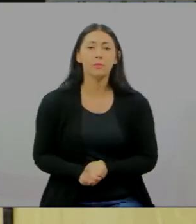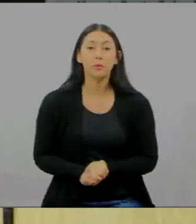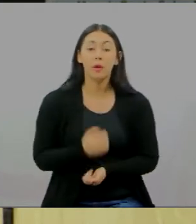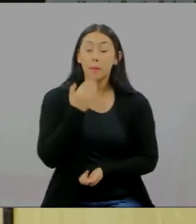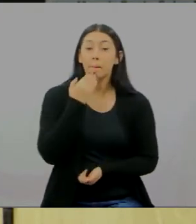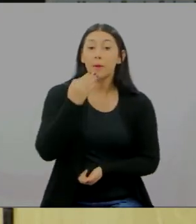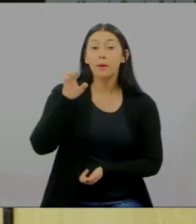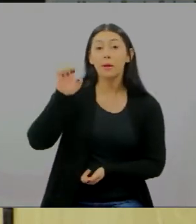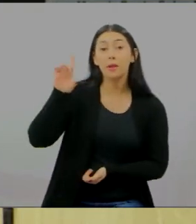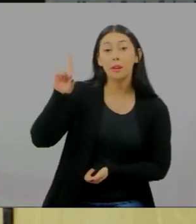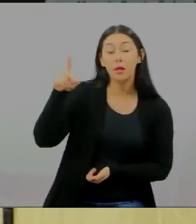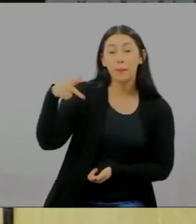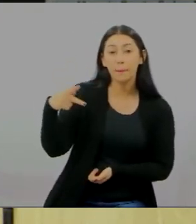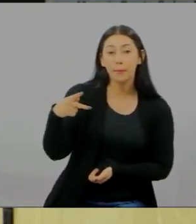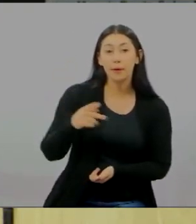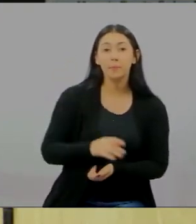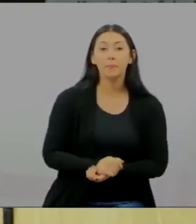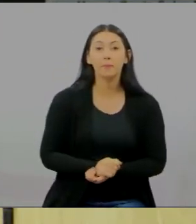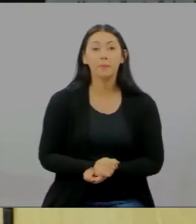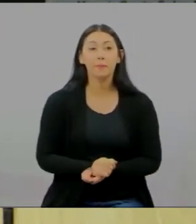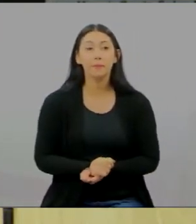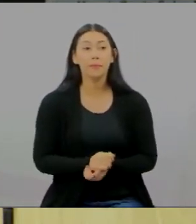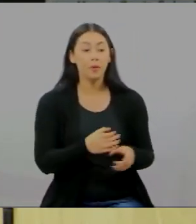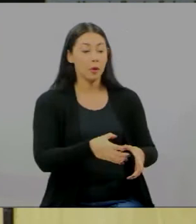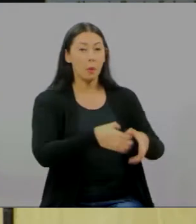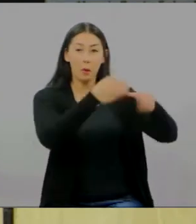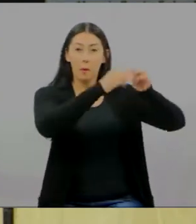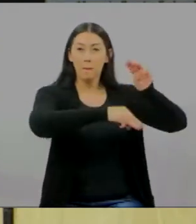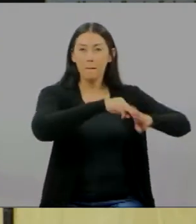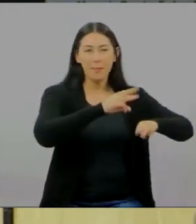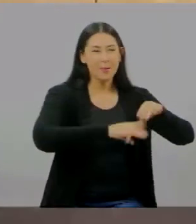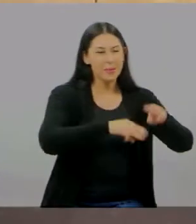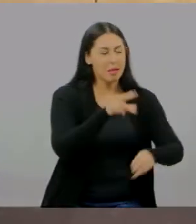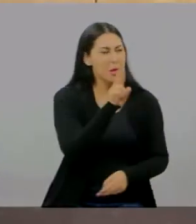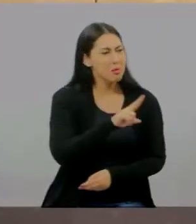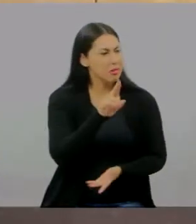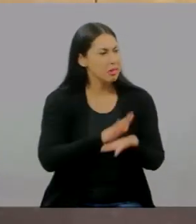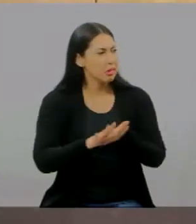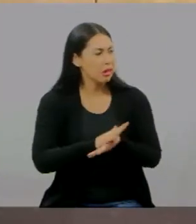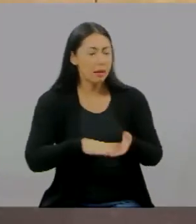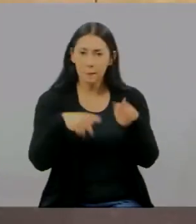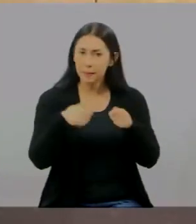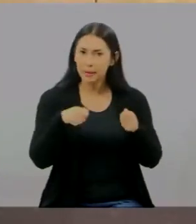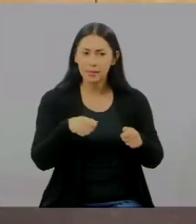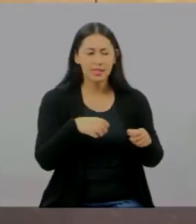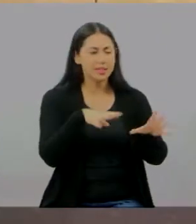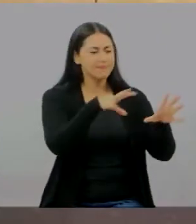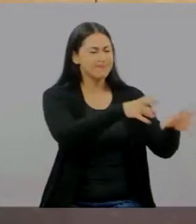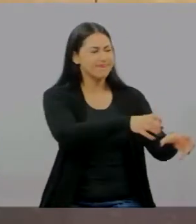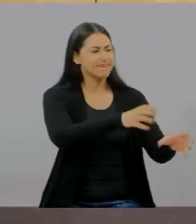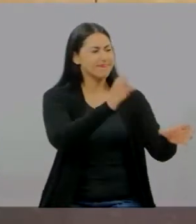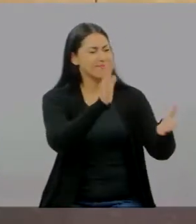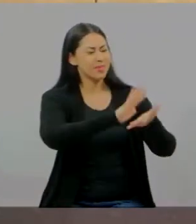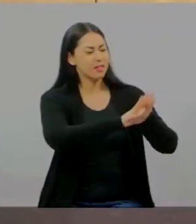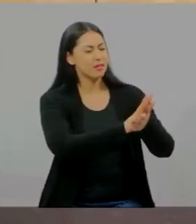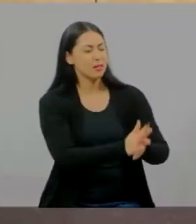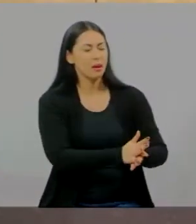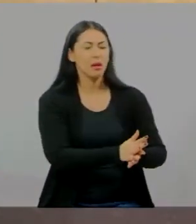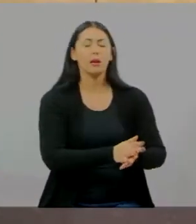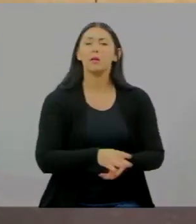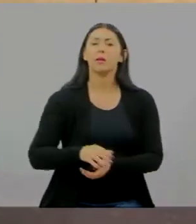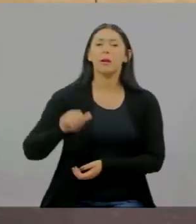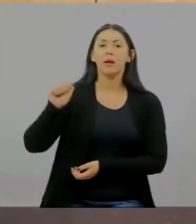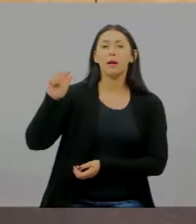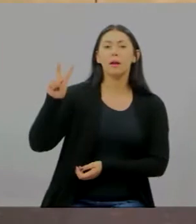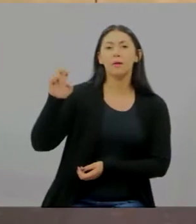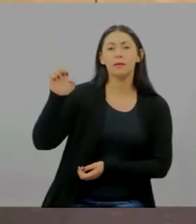oficiado a IDP, solicitando a retirada de postes de madeira desativados existentes em calçada da Avenida Alda Lencioni Toledo, no